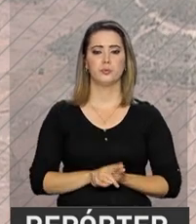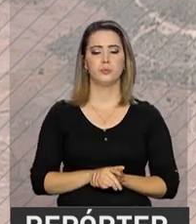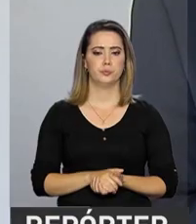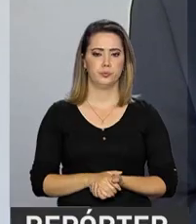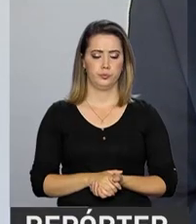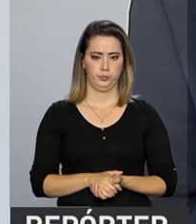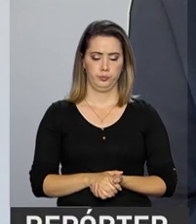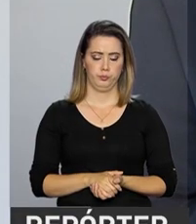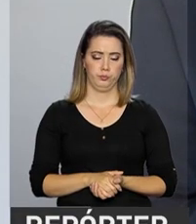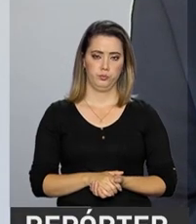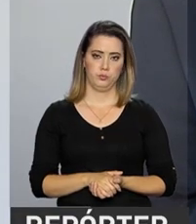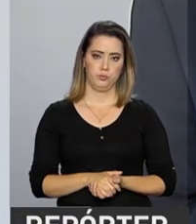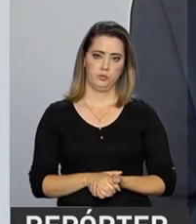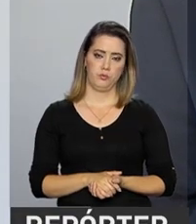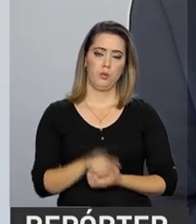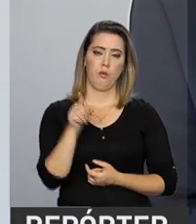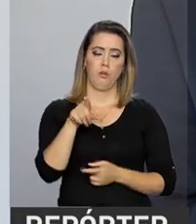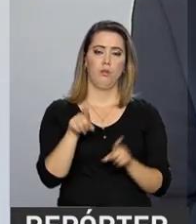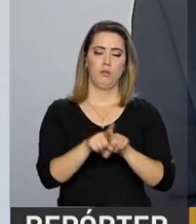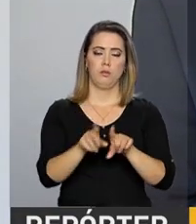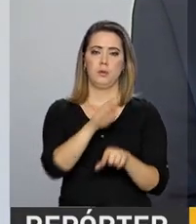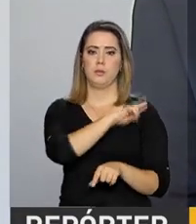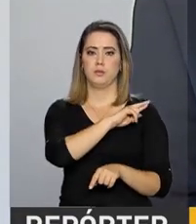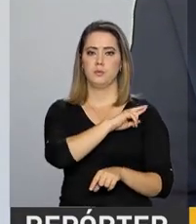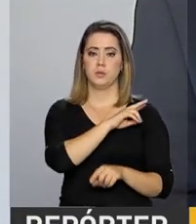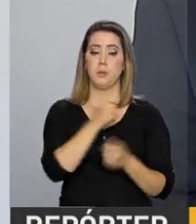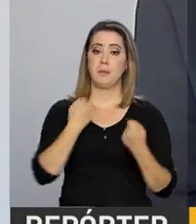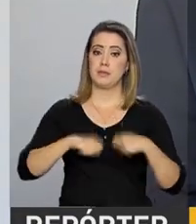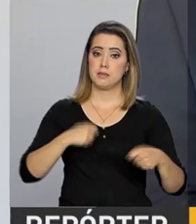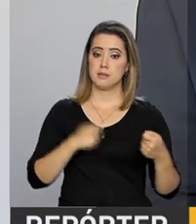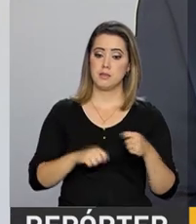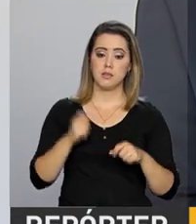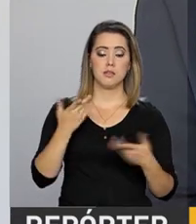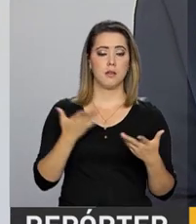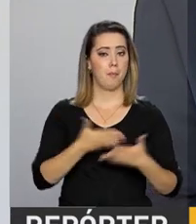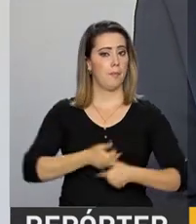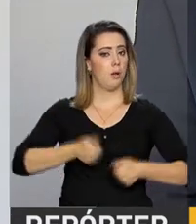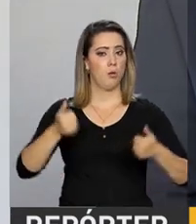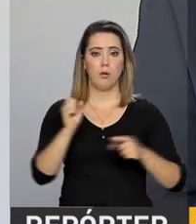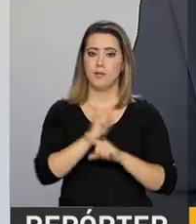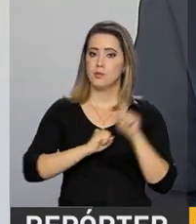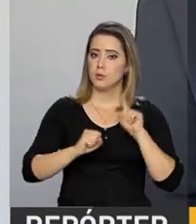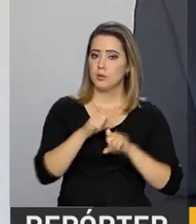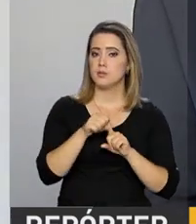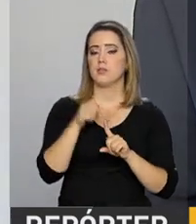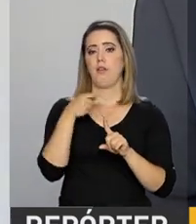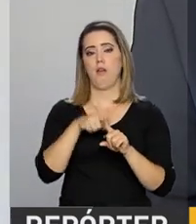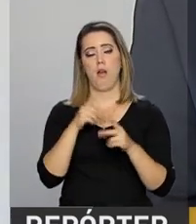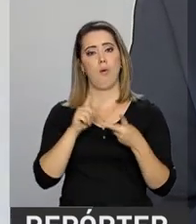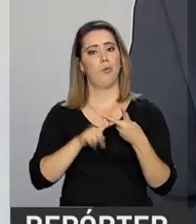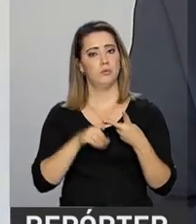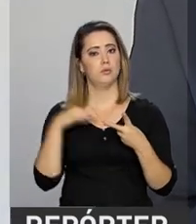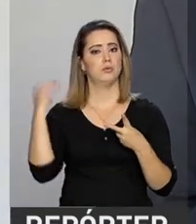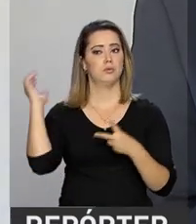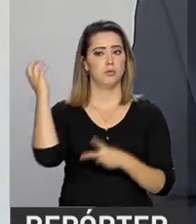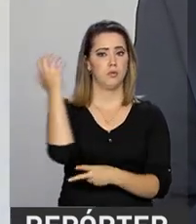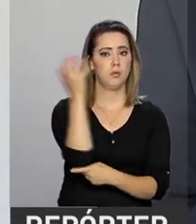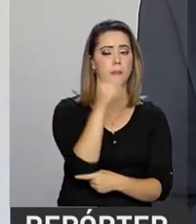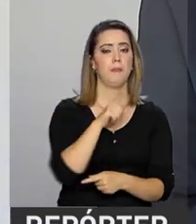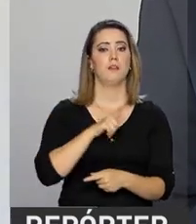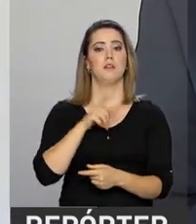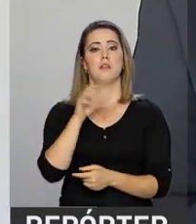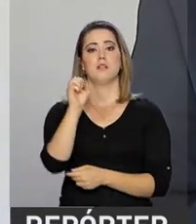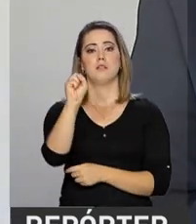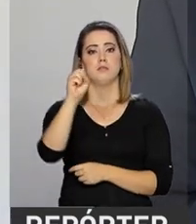além da responsabilização por recuperar os danos sociais e ambientais a samarco recebeu 24